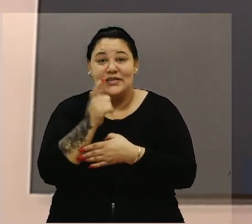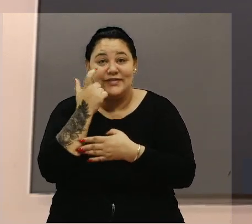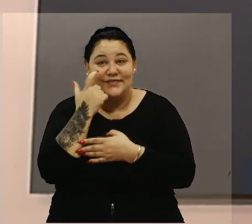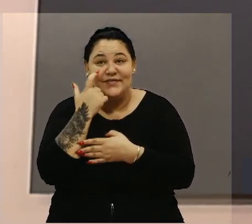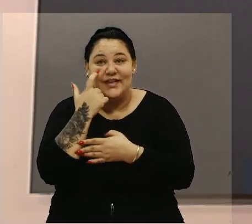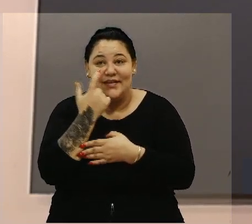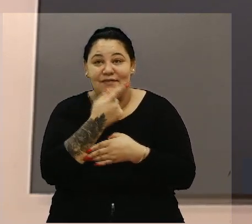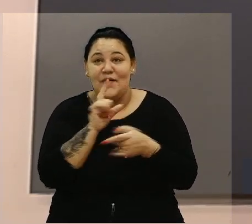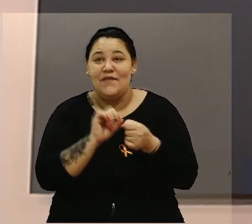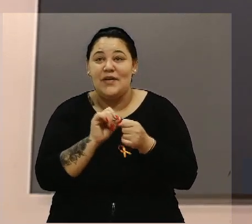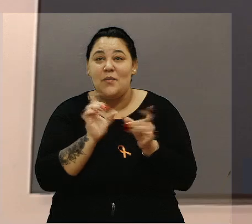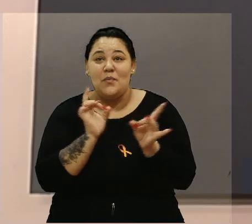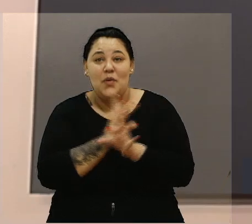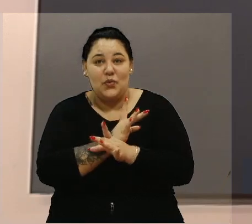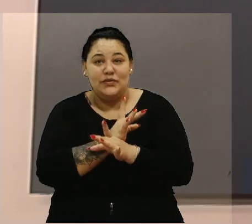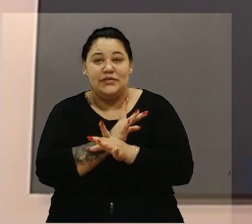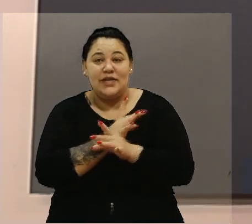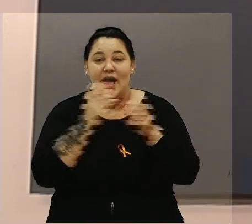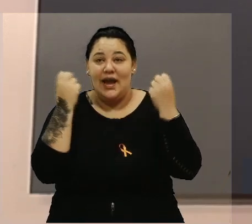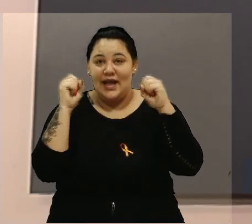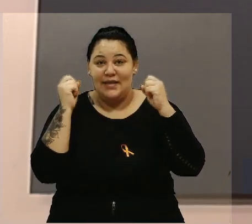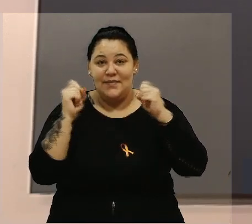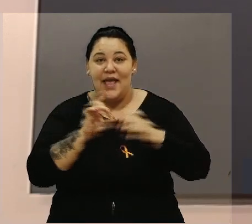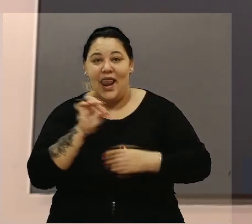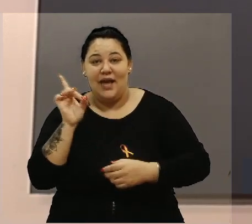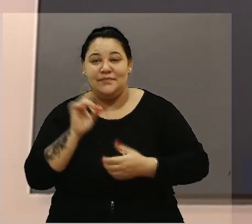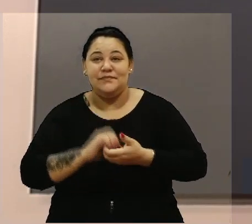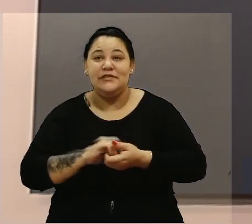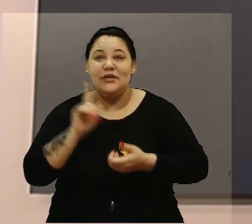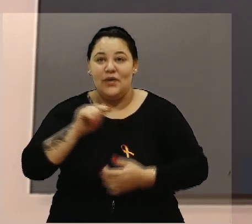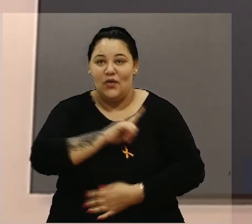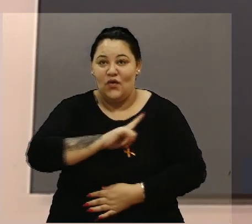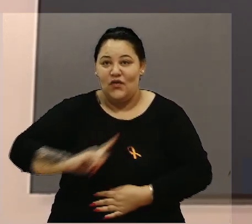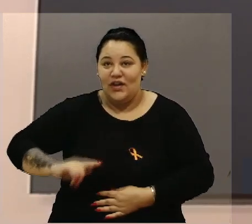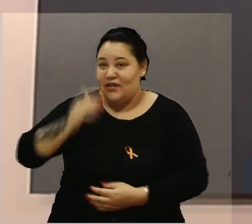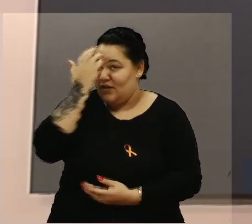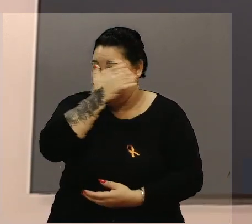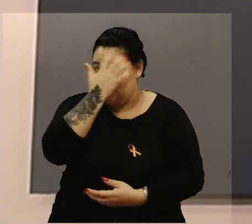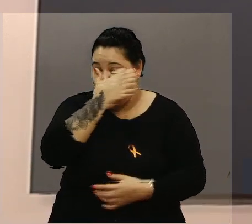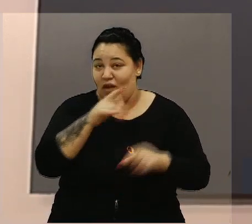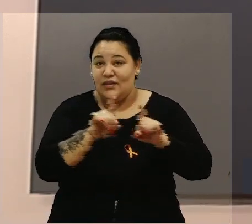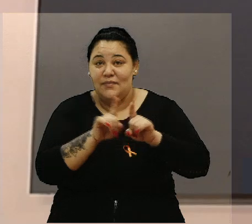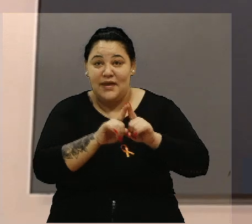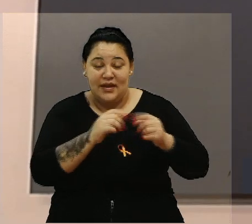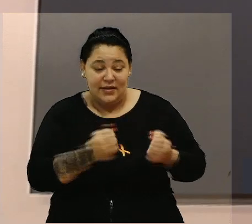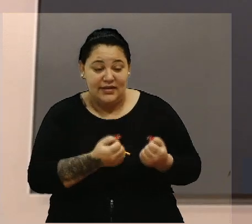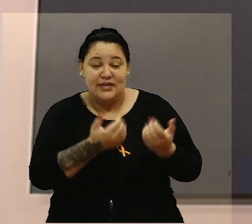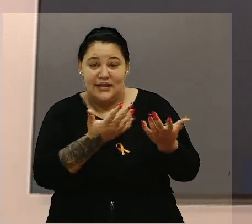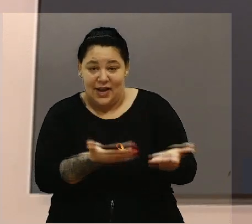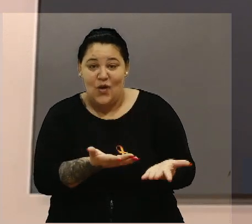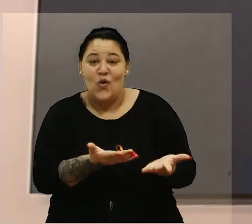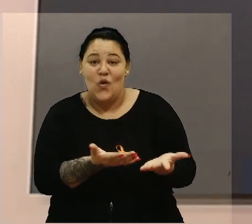essa academia lá no Rosário 2. Então, é o governo Adiló entregando